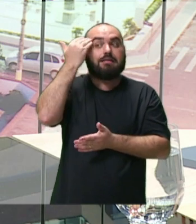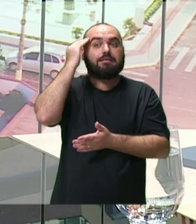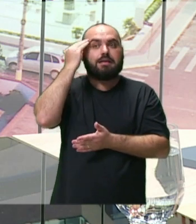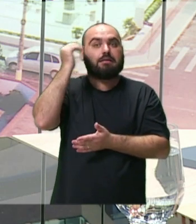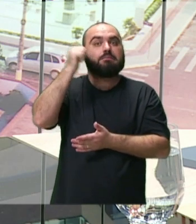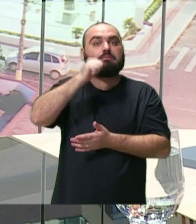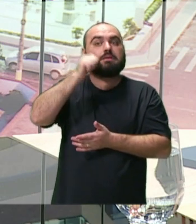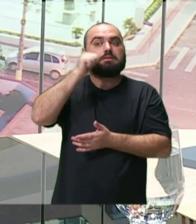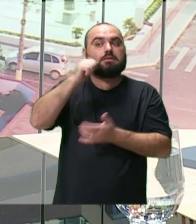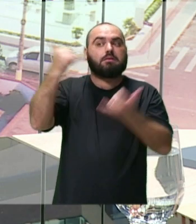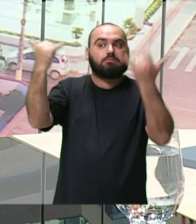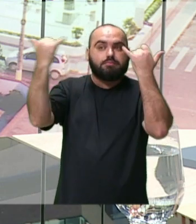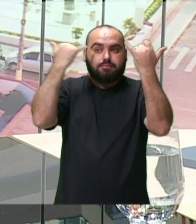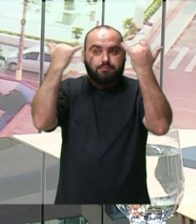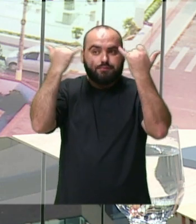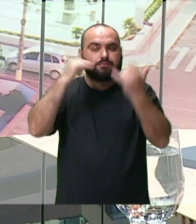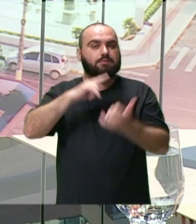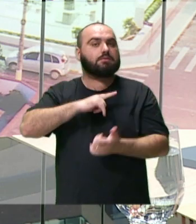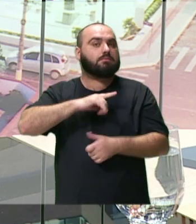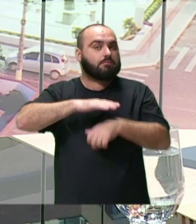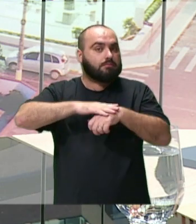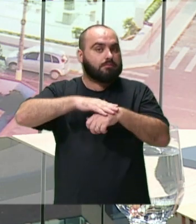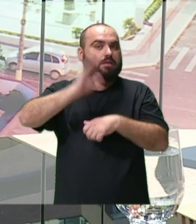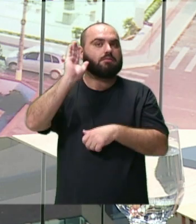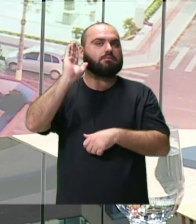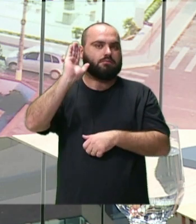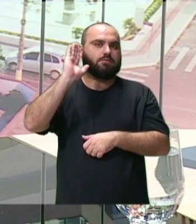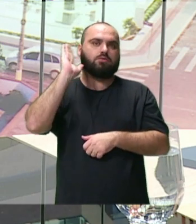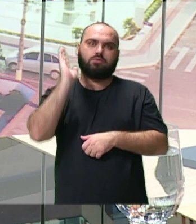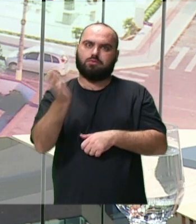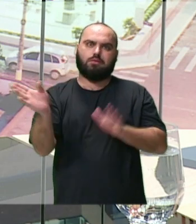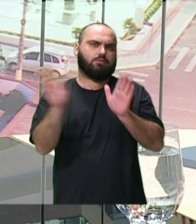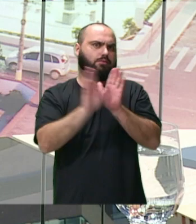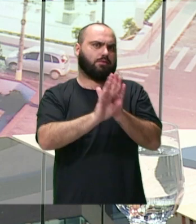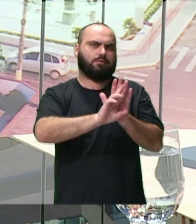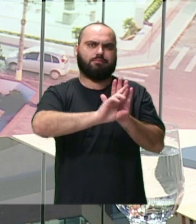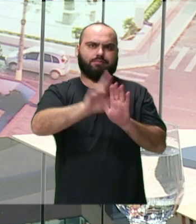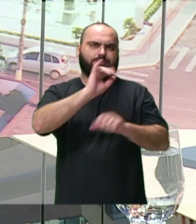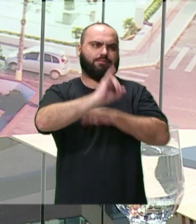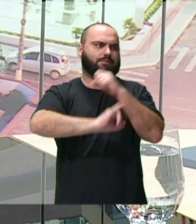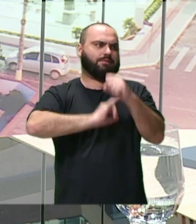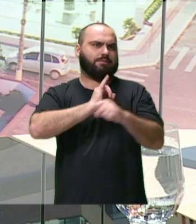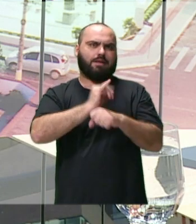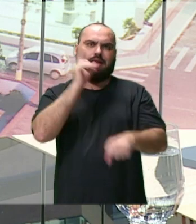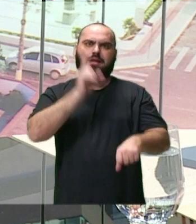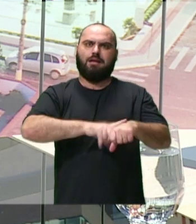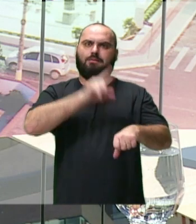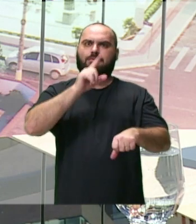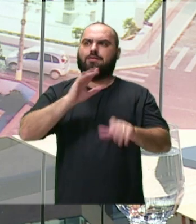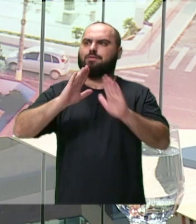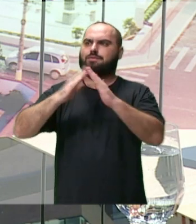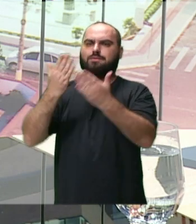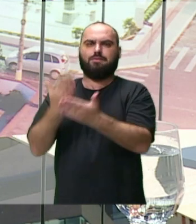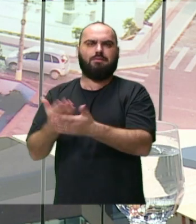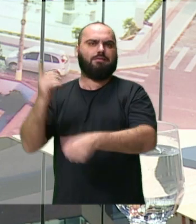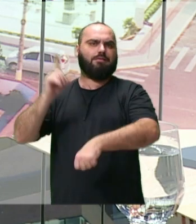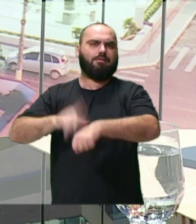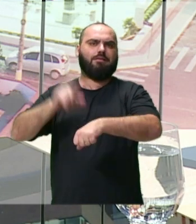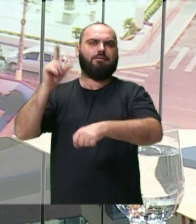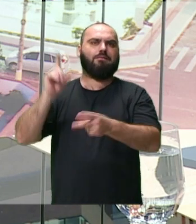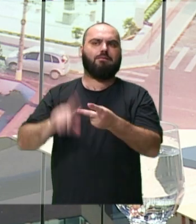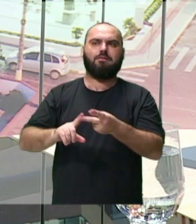mais informadas, é fato, porque a informação também já chega diferente por causa da internet, a escola, por conta